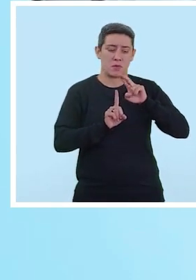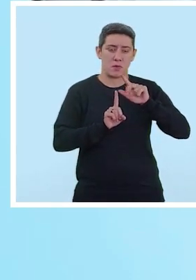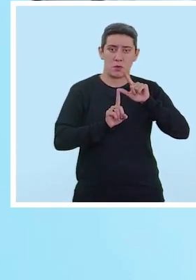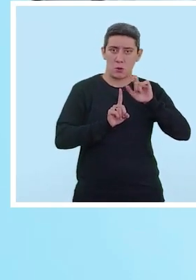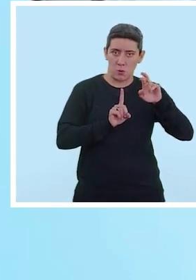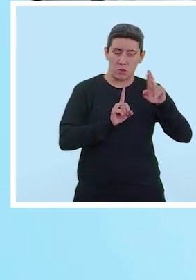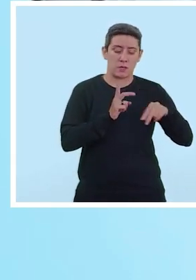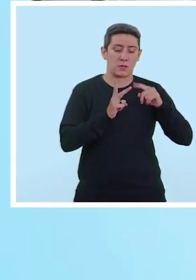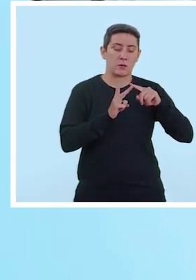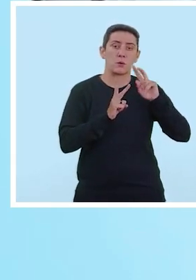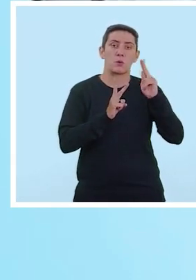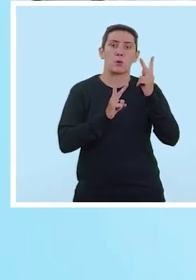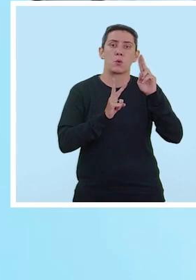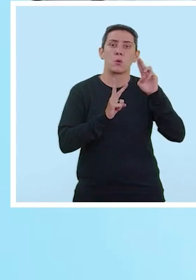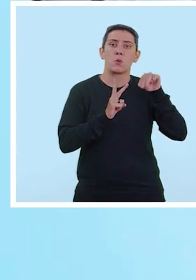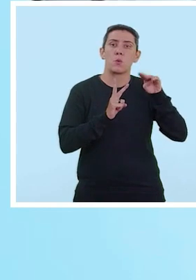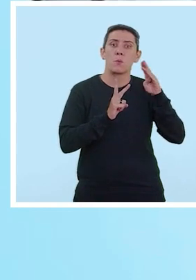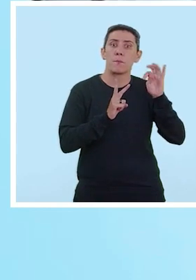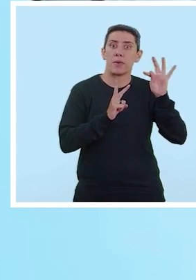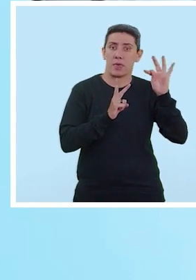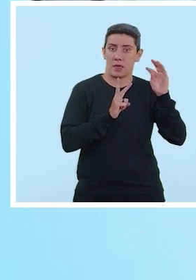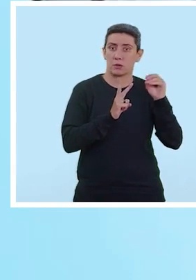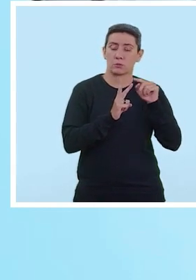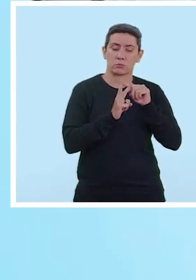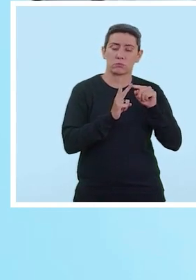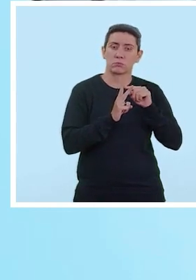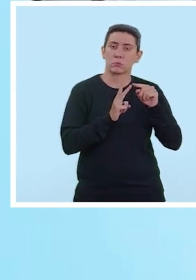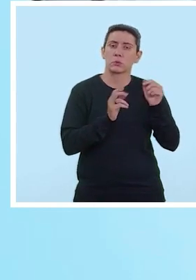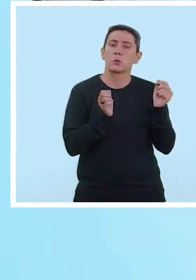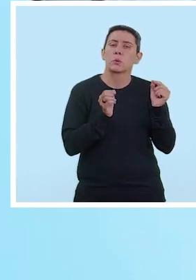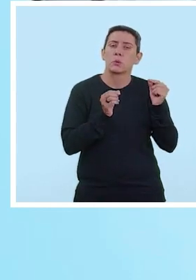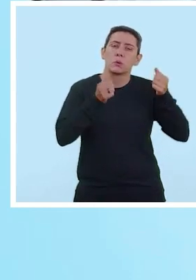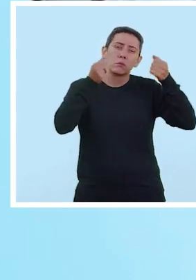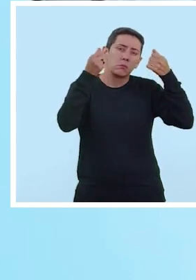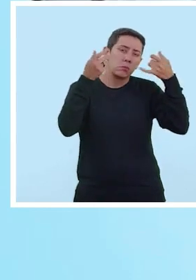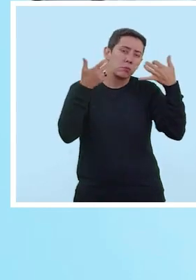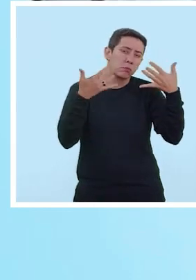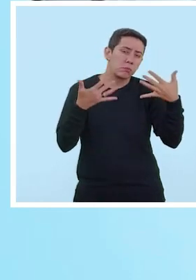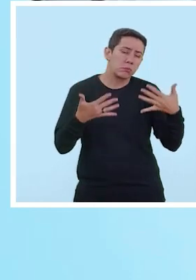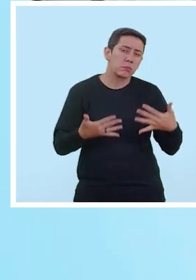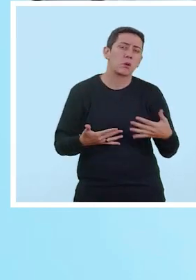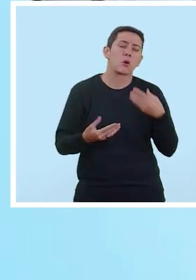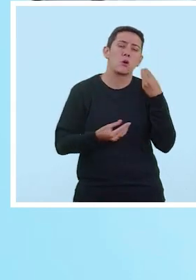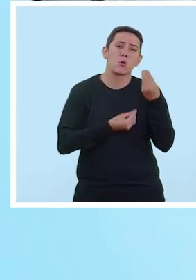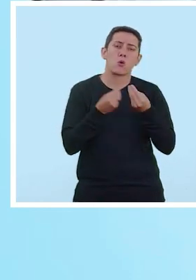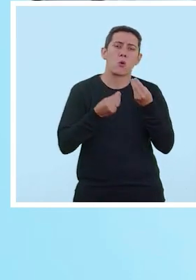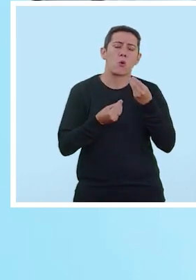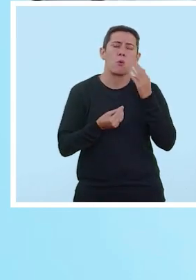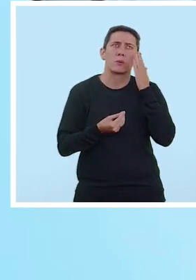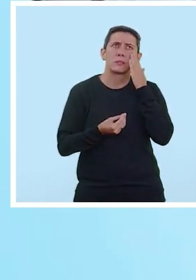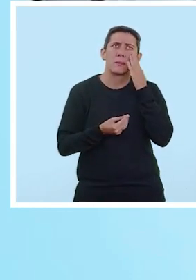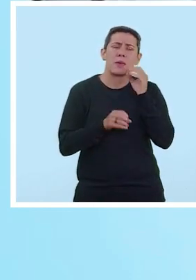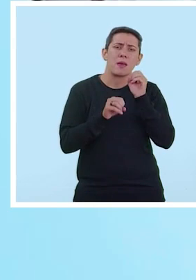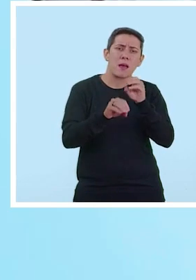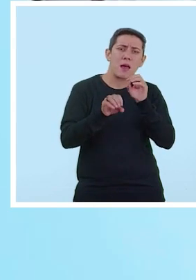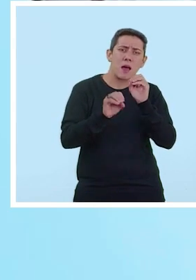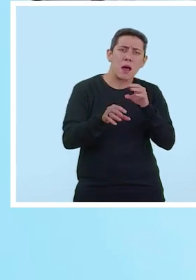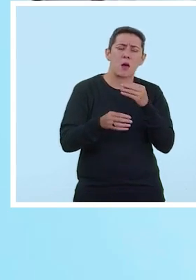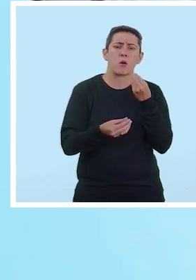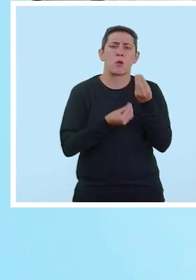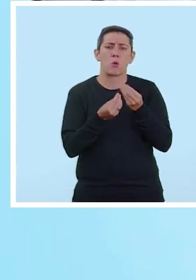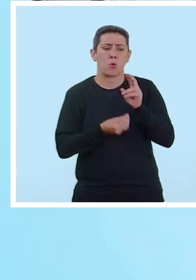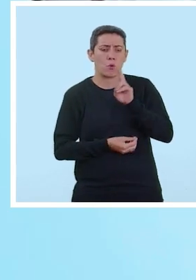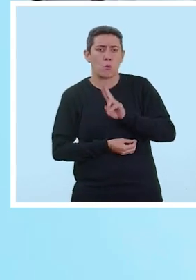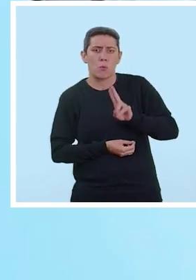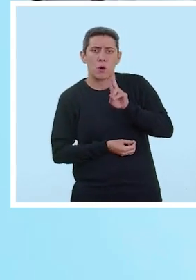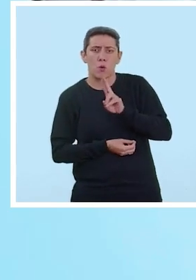e o Professor Humberto juntos ele taram para vocês uma grande classe de aula para mostrar com o